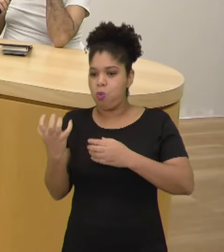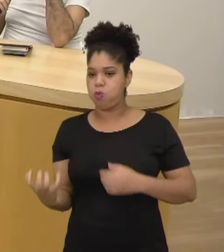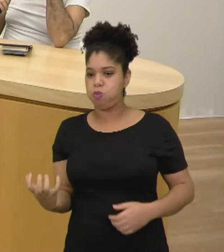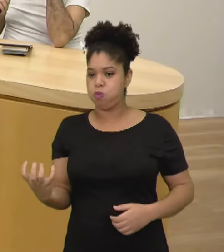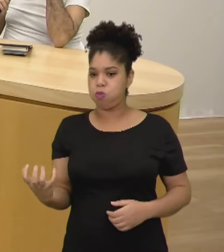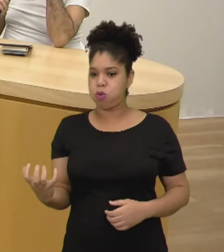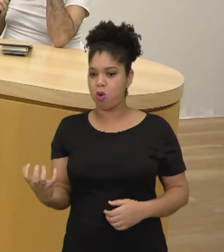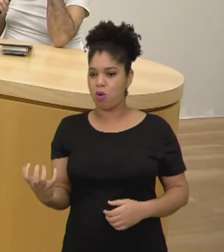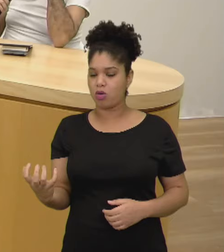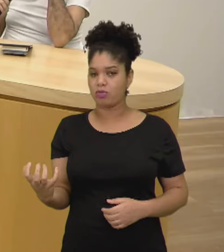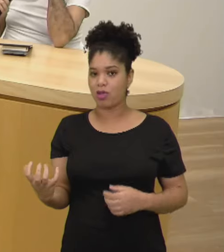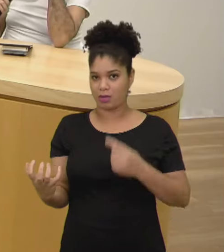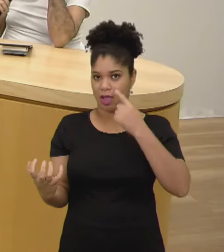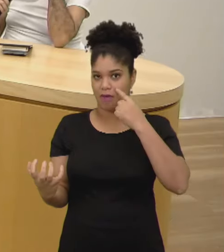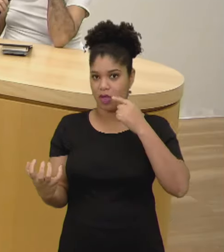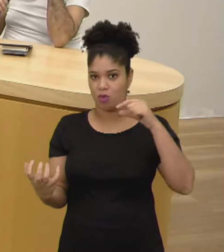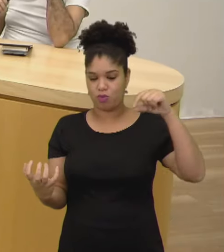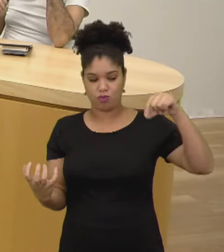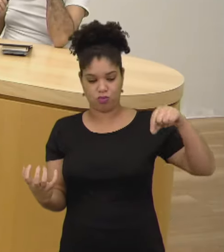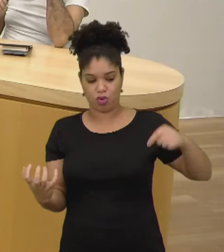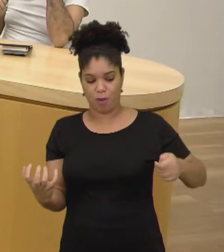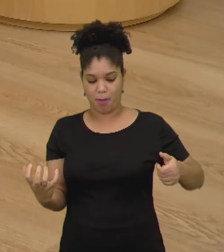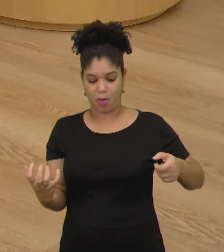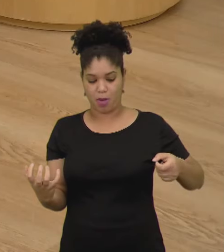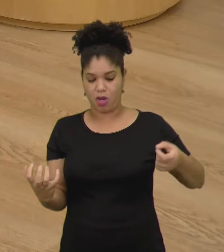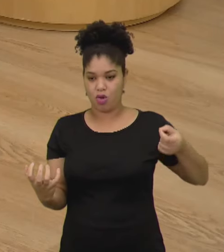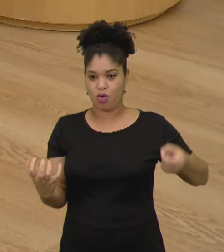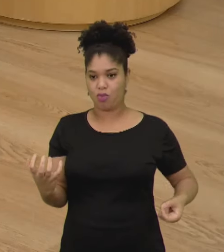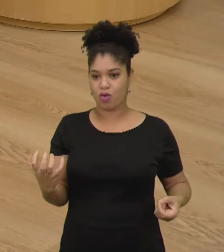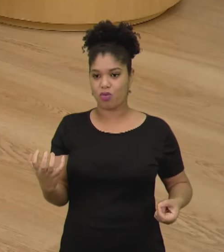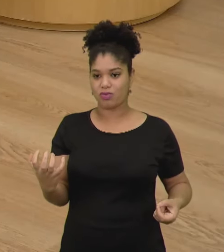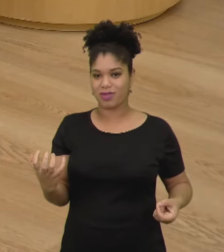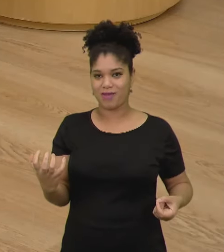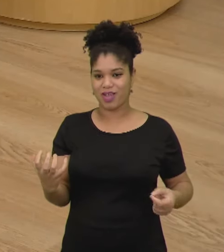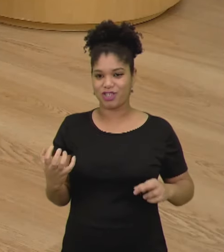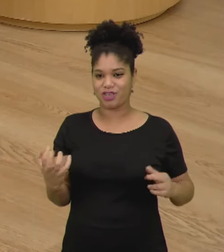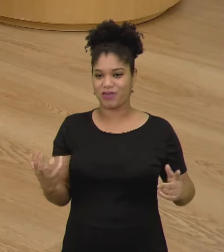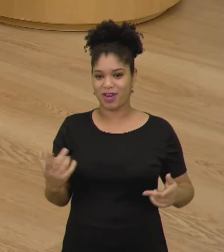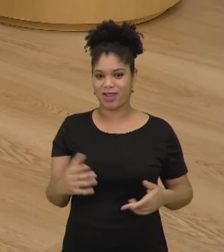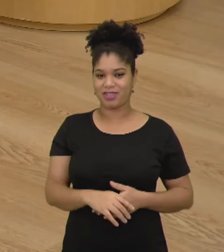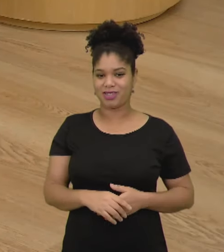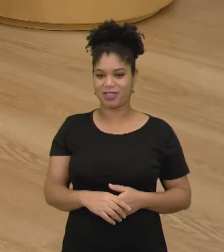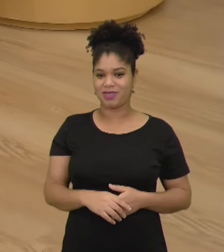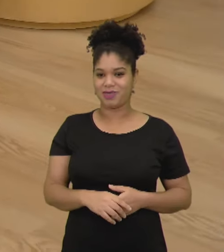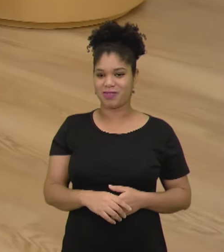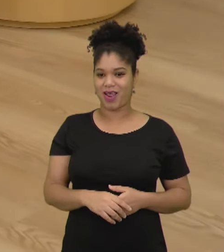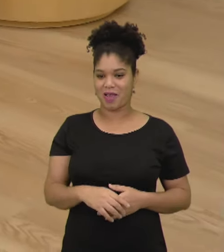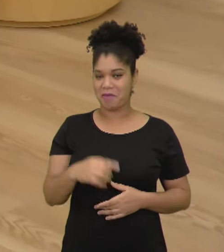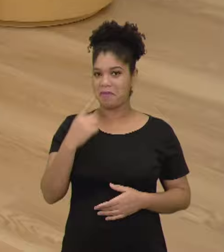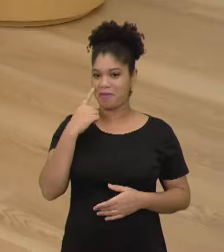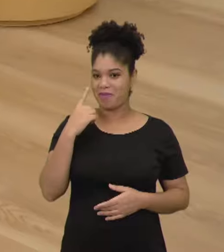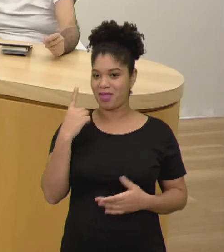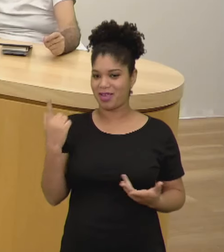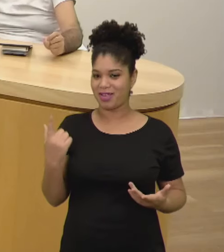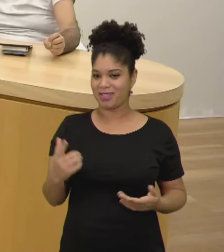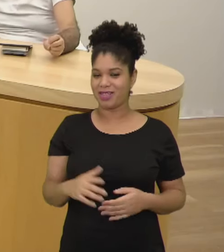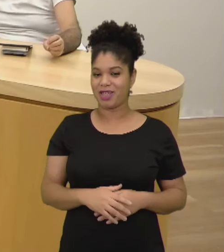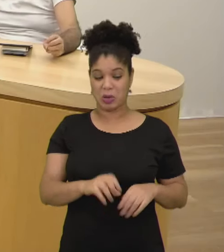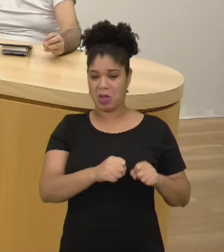né, como ela é mais pesada, a resistência do ar é quase zero. Ó, soltei e não quebrou. Fico feliz. Por enquanto. Bolinha. Muito obrigado,